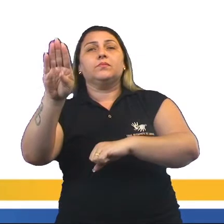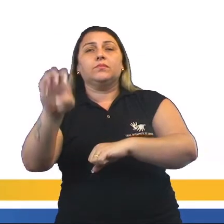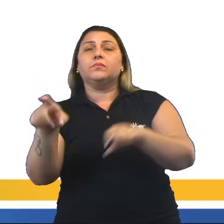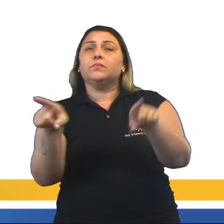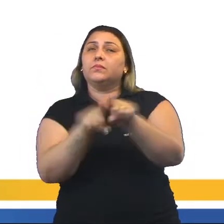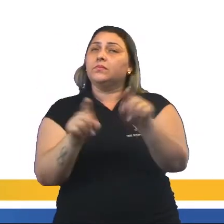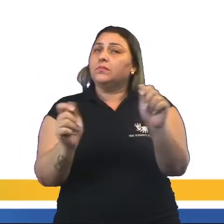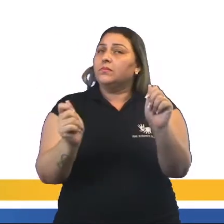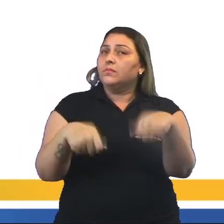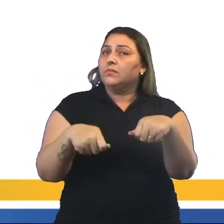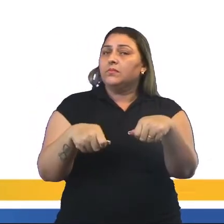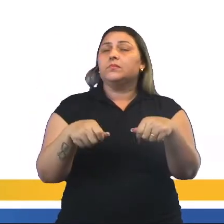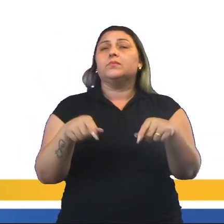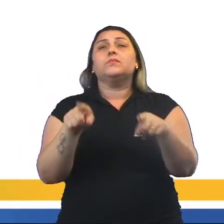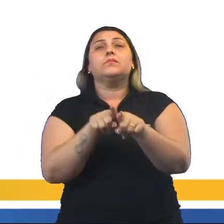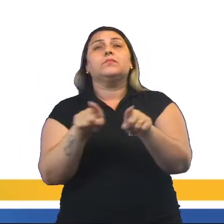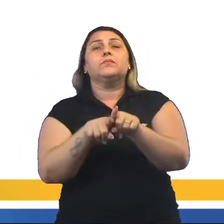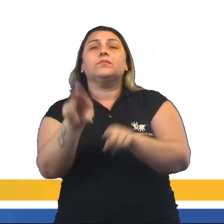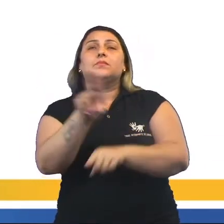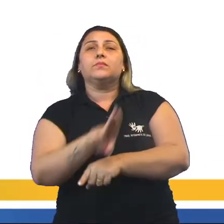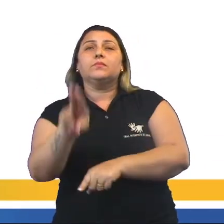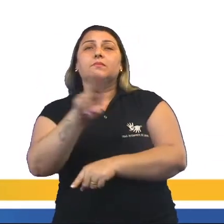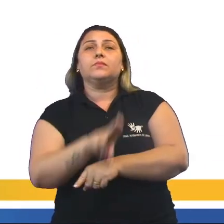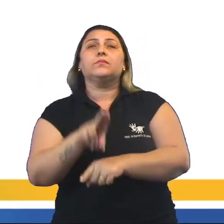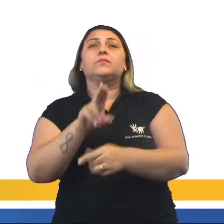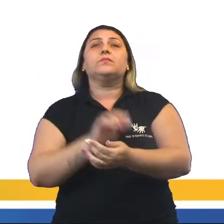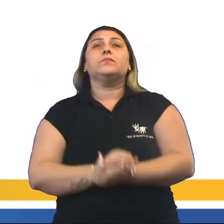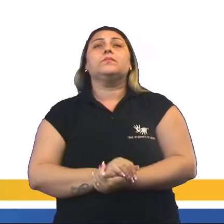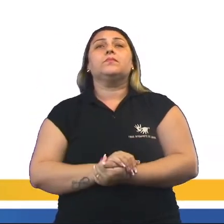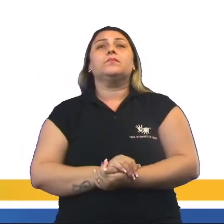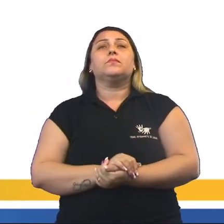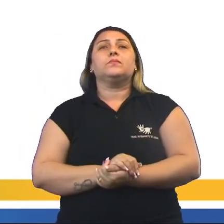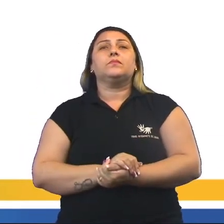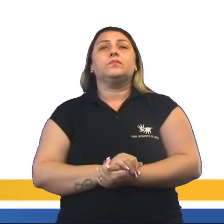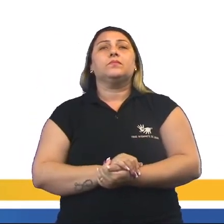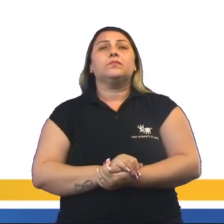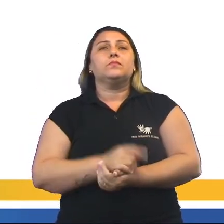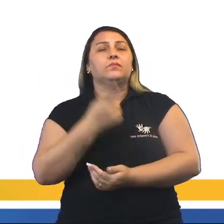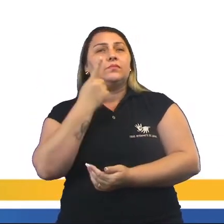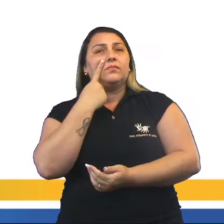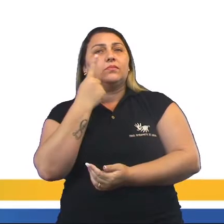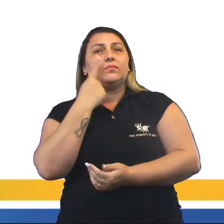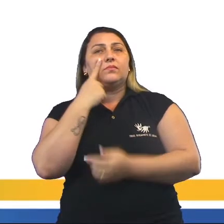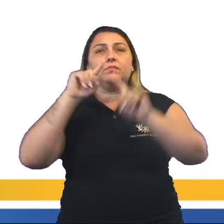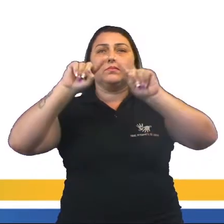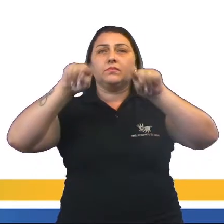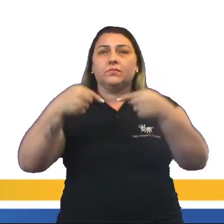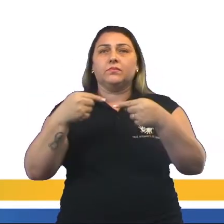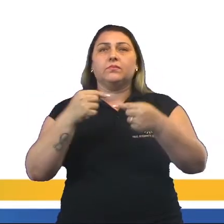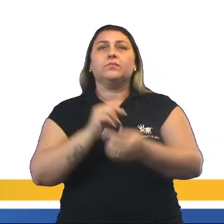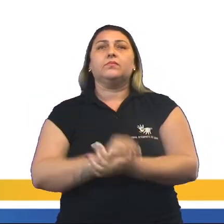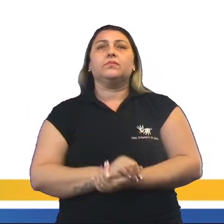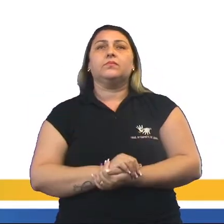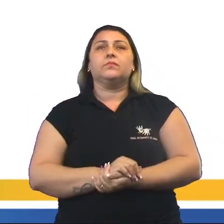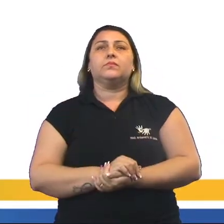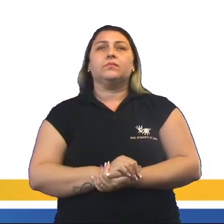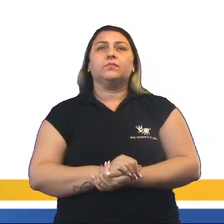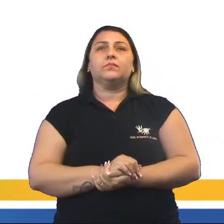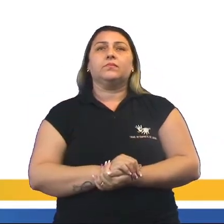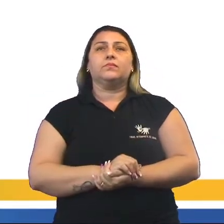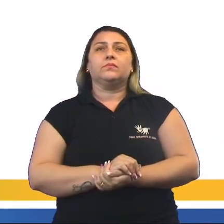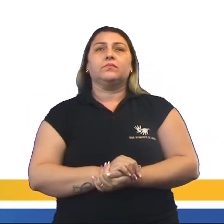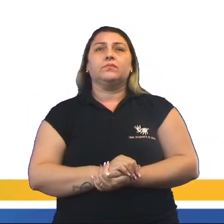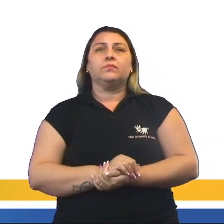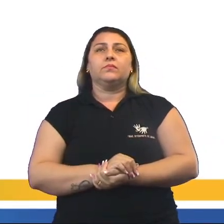também há a possibilidade de nós usarmos as contrações, que vocês estão vendo aí entre parênteses. Então, a forma negativa